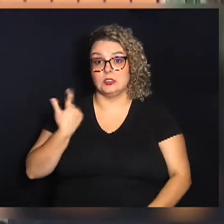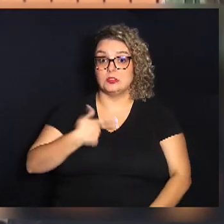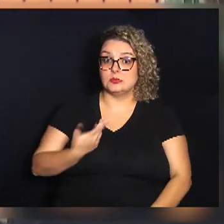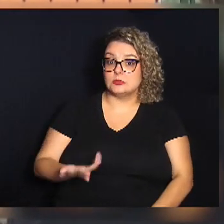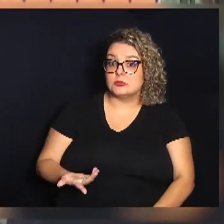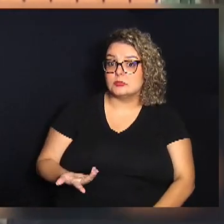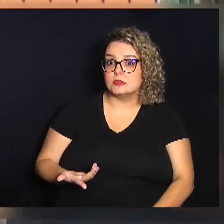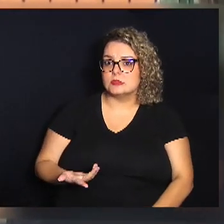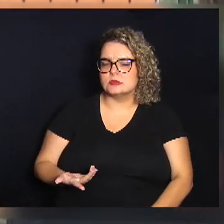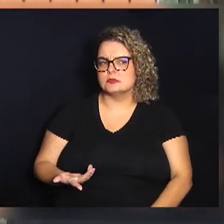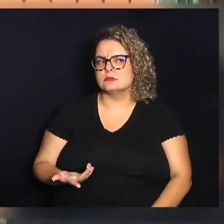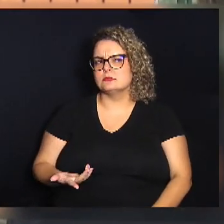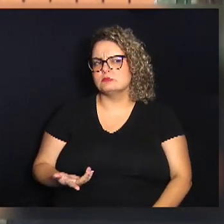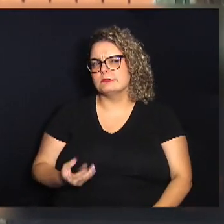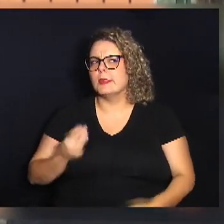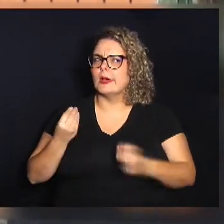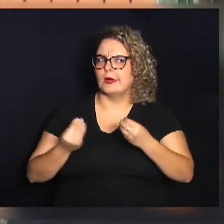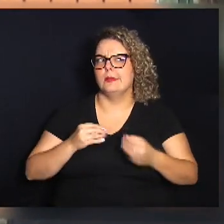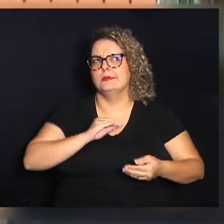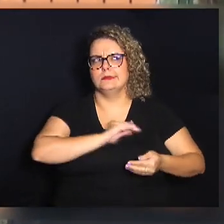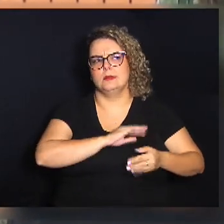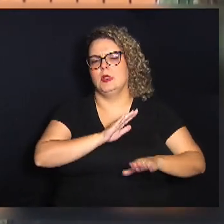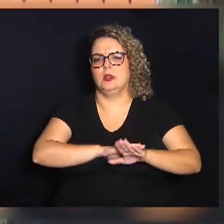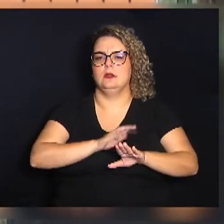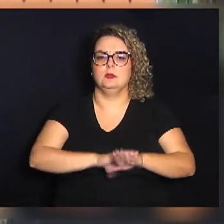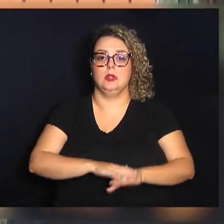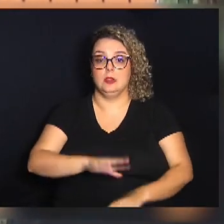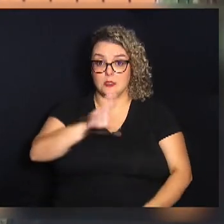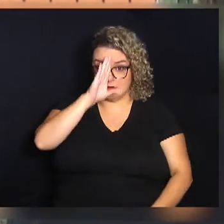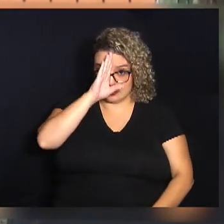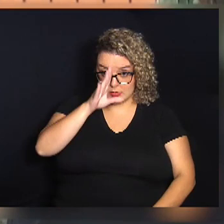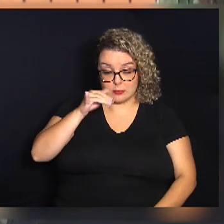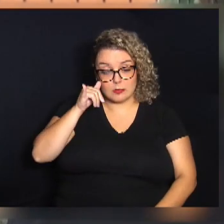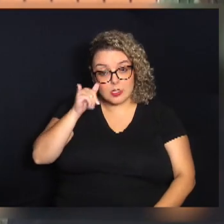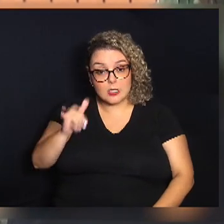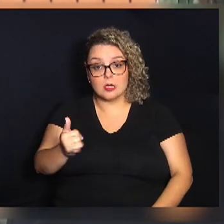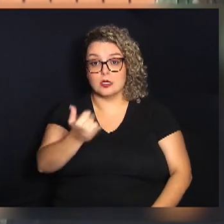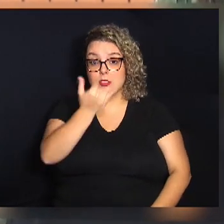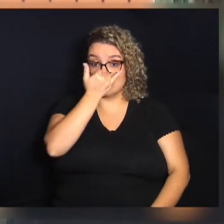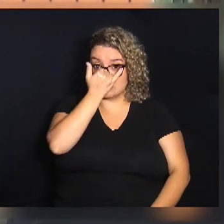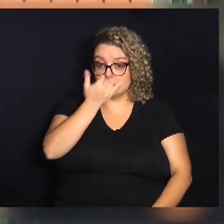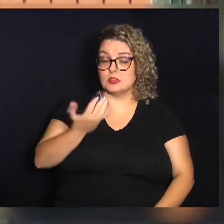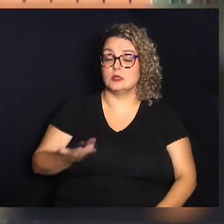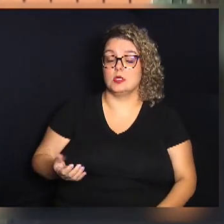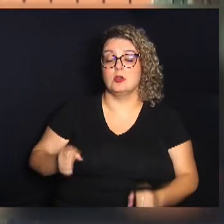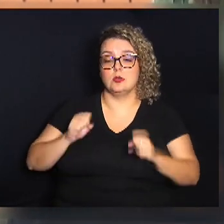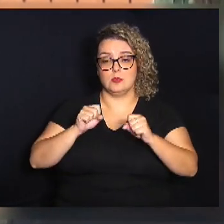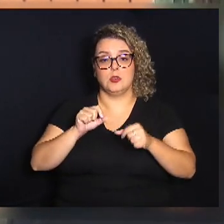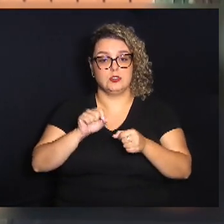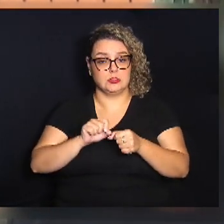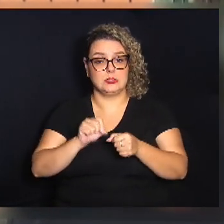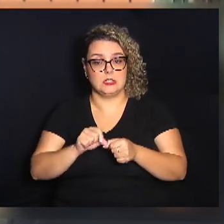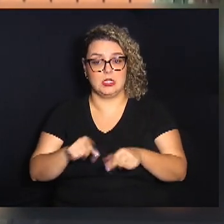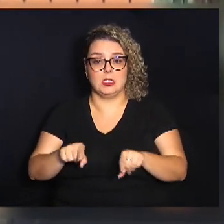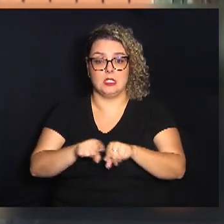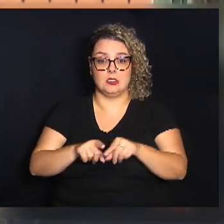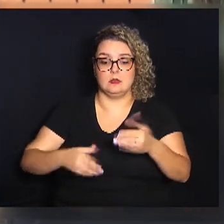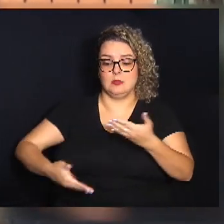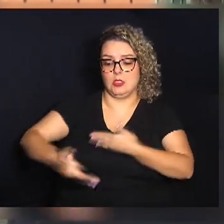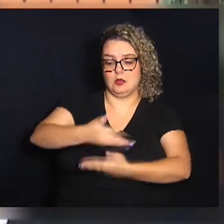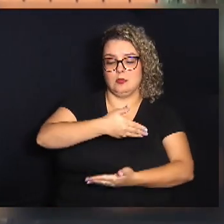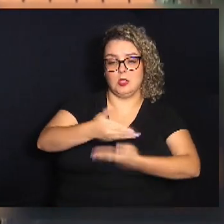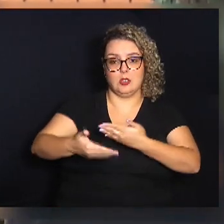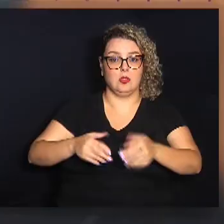Defesa Civil essencialmente atua? Principalmente na questão da prevenção, que é o que se pode fazer, e na integração com as